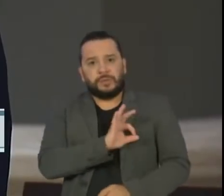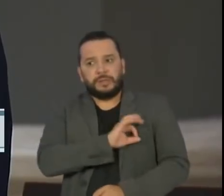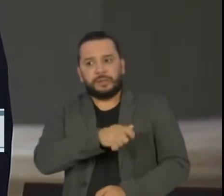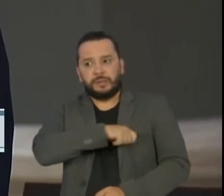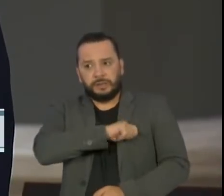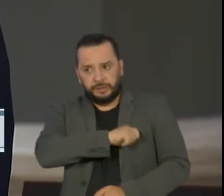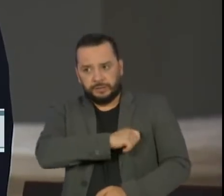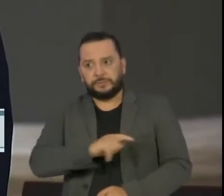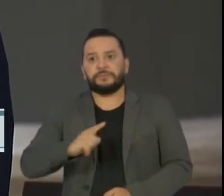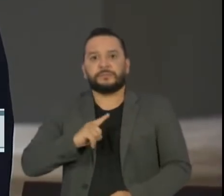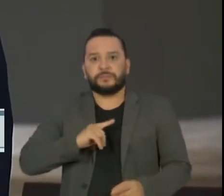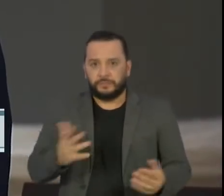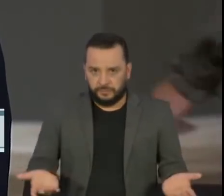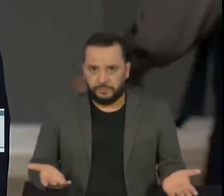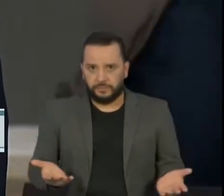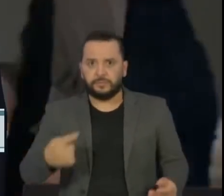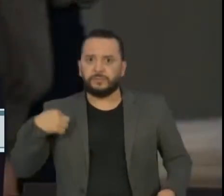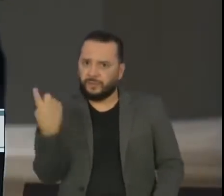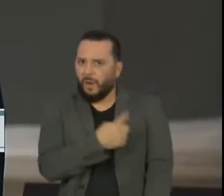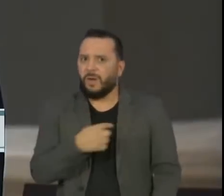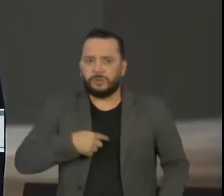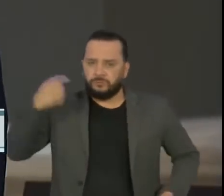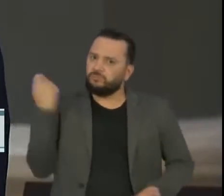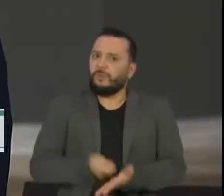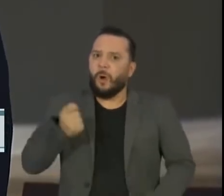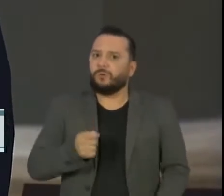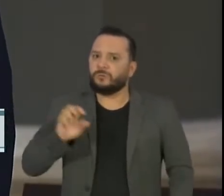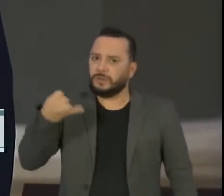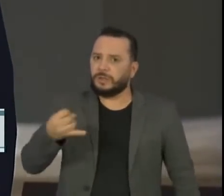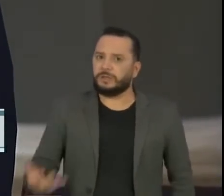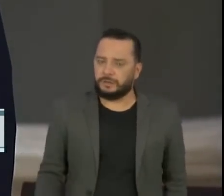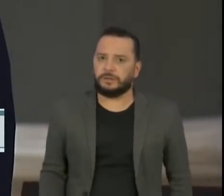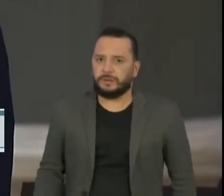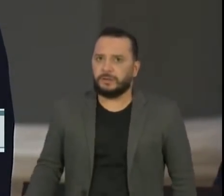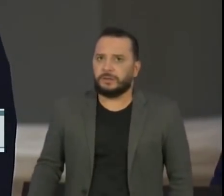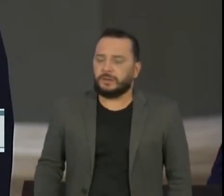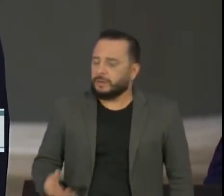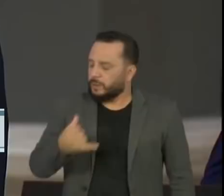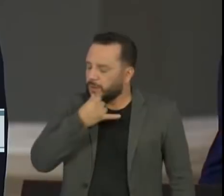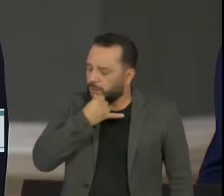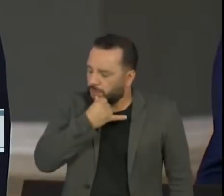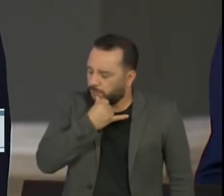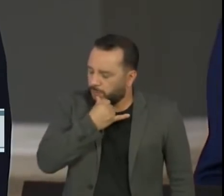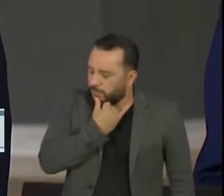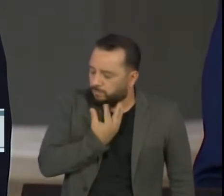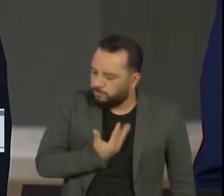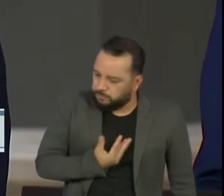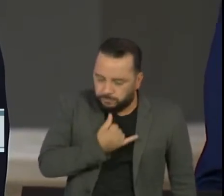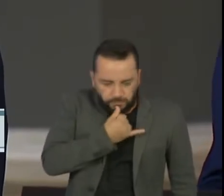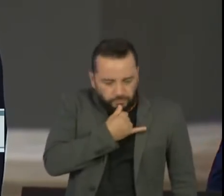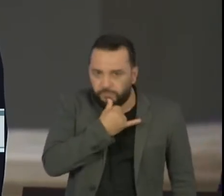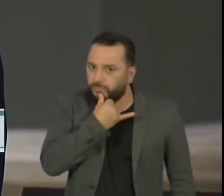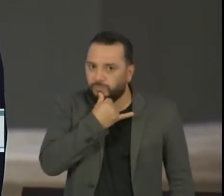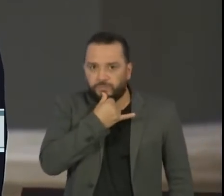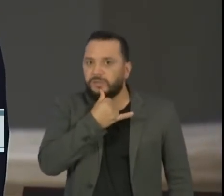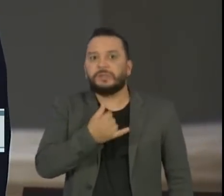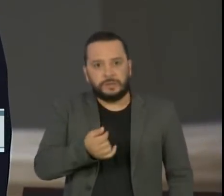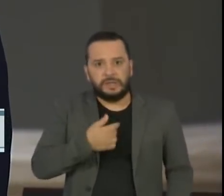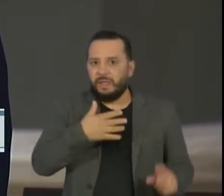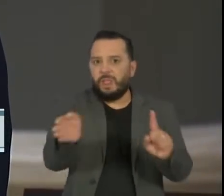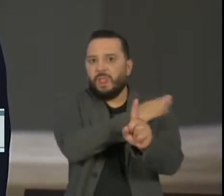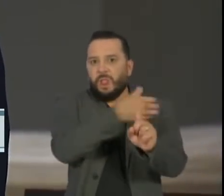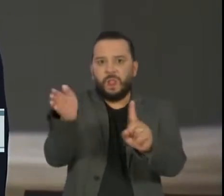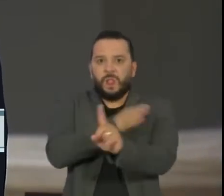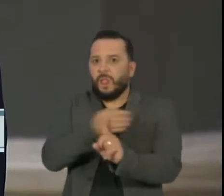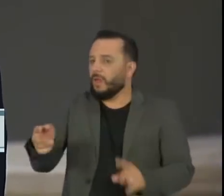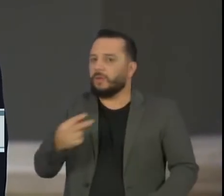vamos apurar com o rigor que merece o fato. Lamentamos profundamente que eles tenham ocorrido. Os policiais são treinados